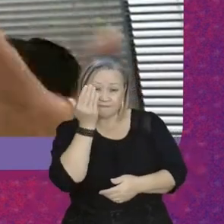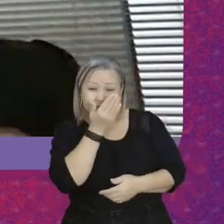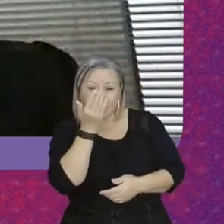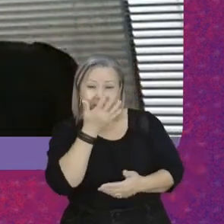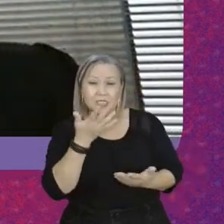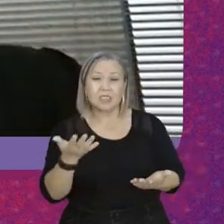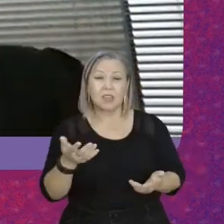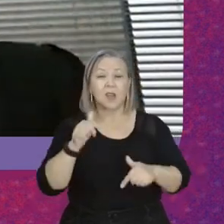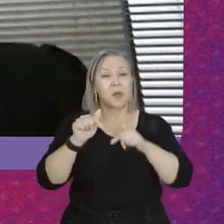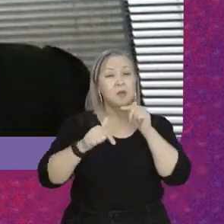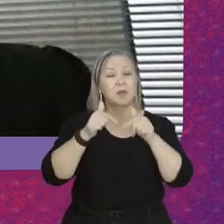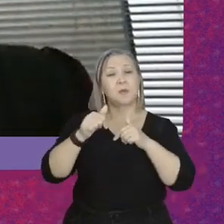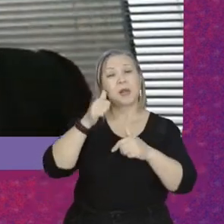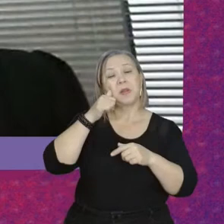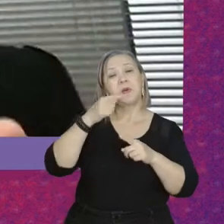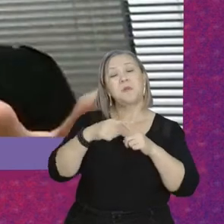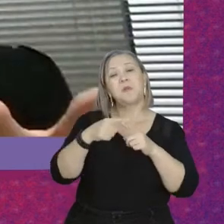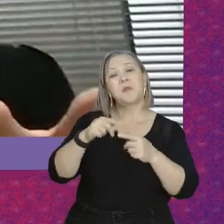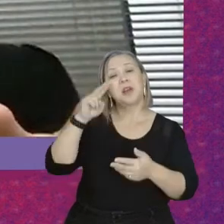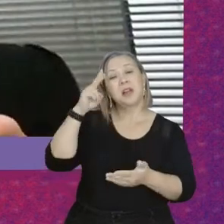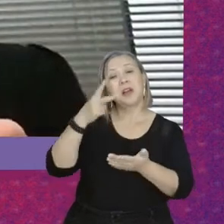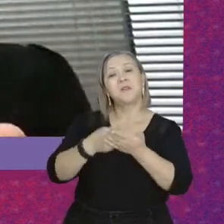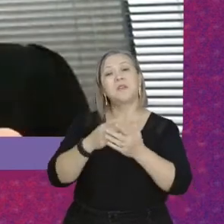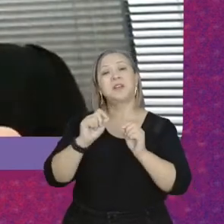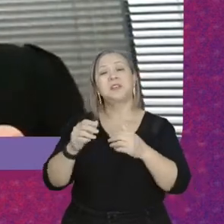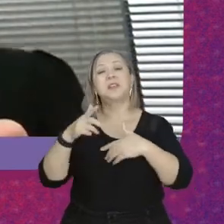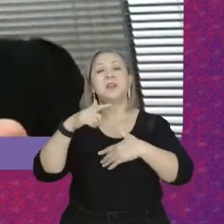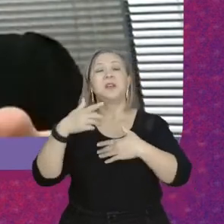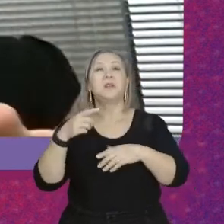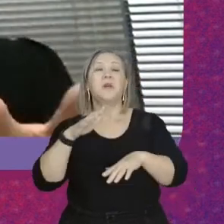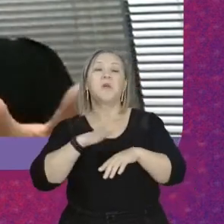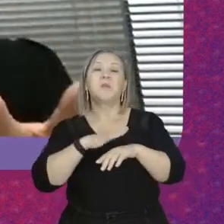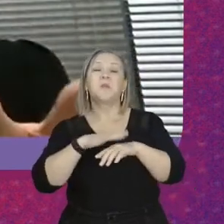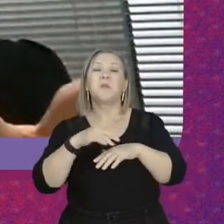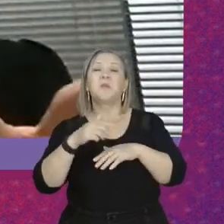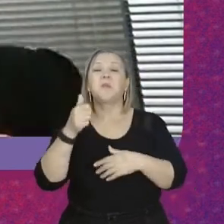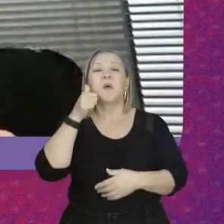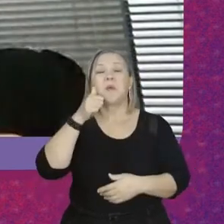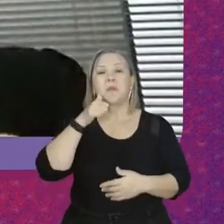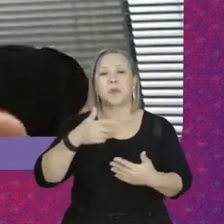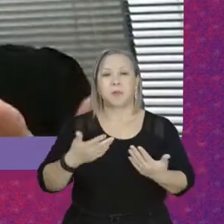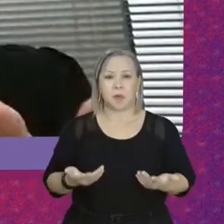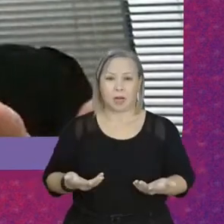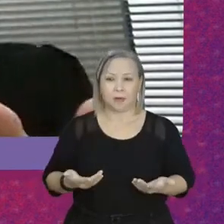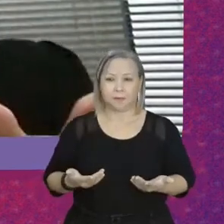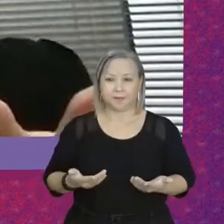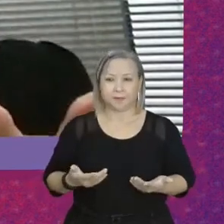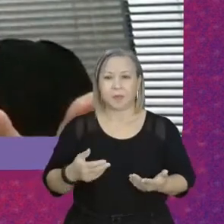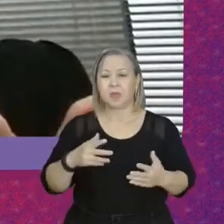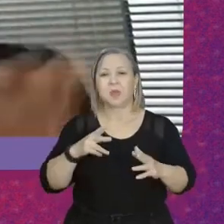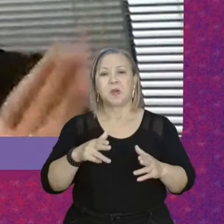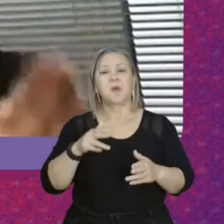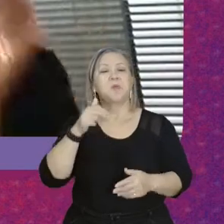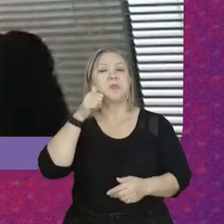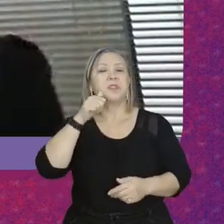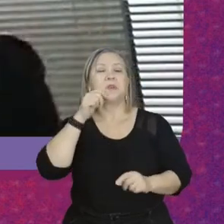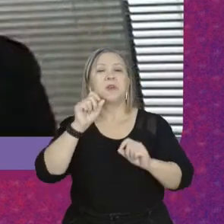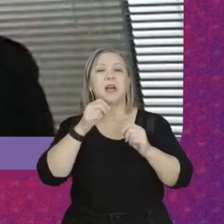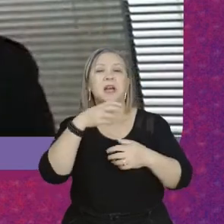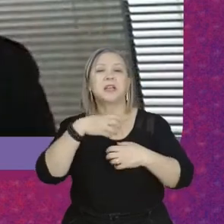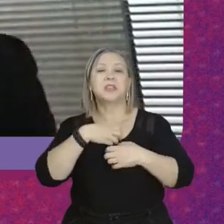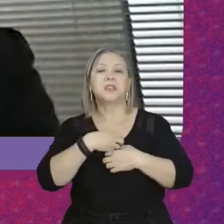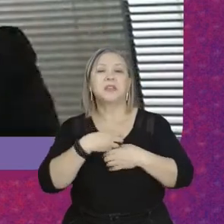invisibiliza o trabalho da mulher, porque ele é considerado próprio da mulher, natural, como se a mulher tivesse